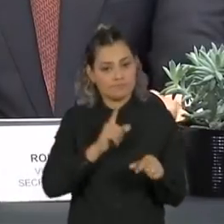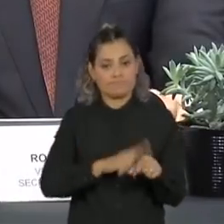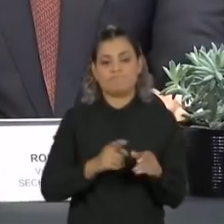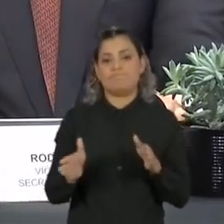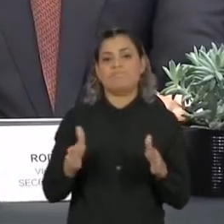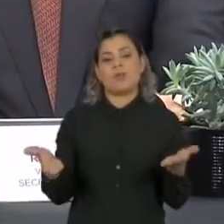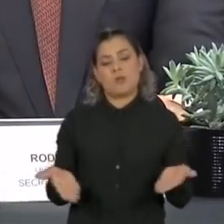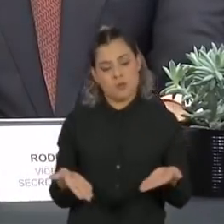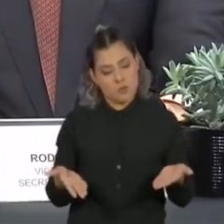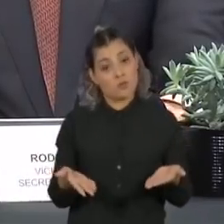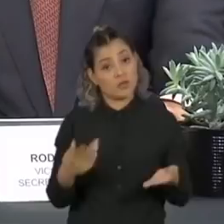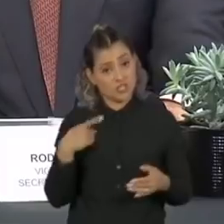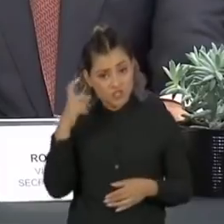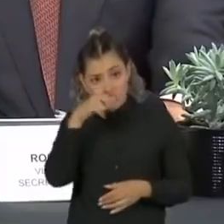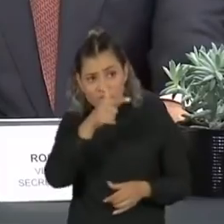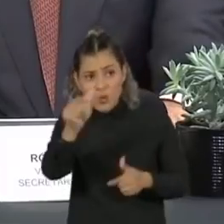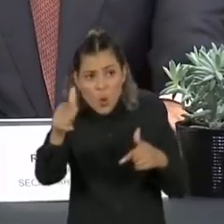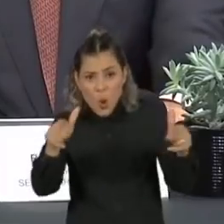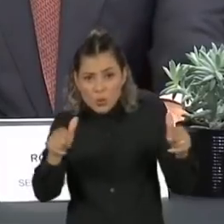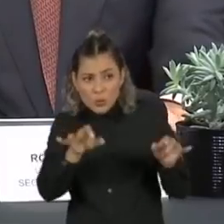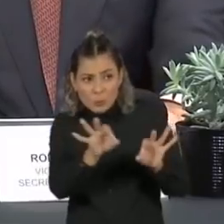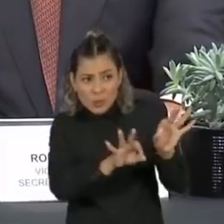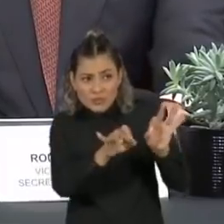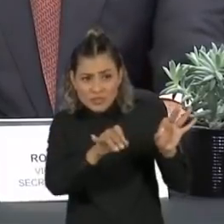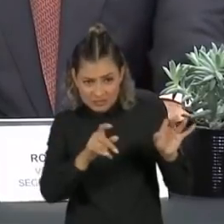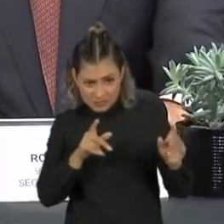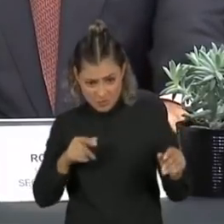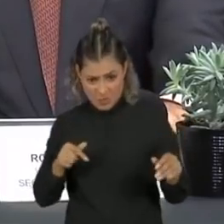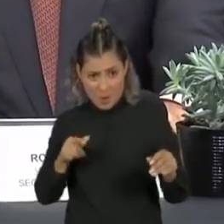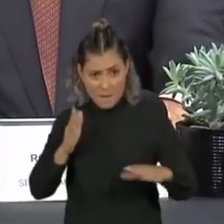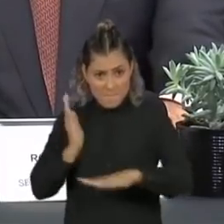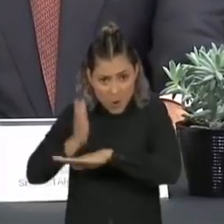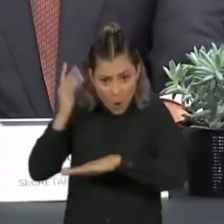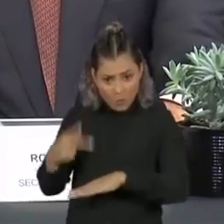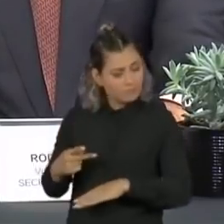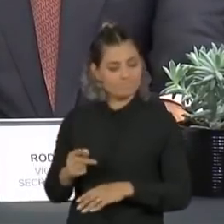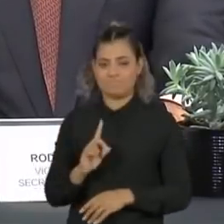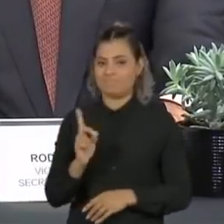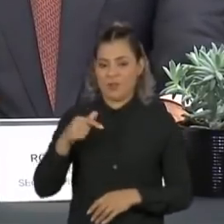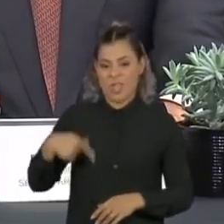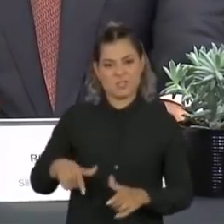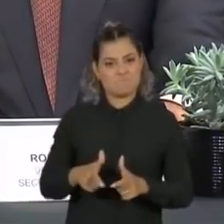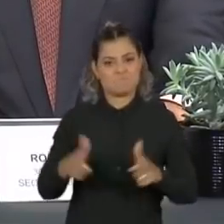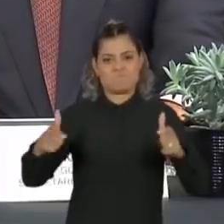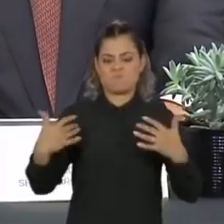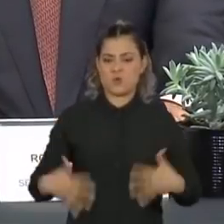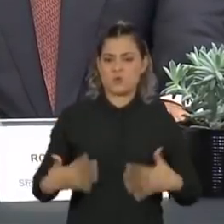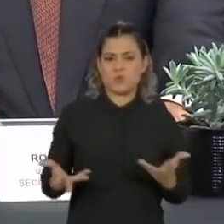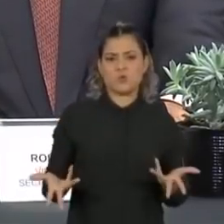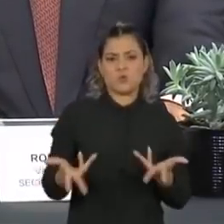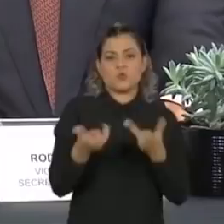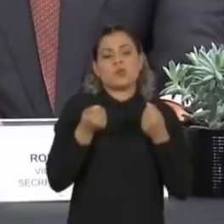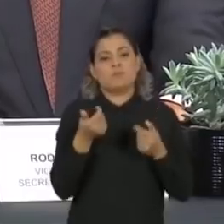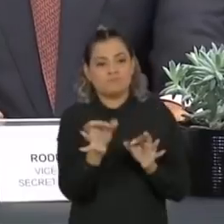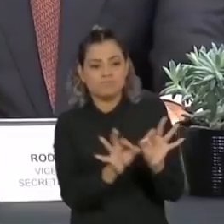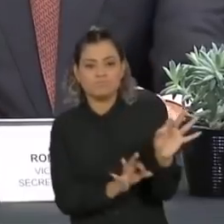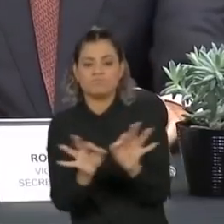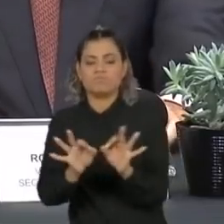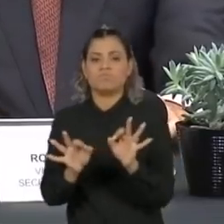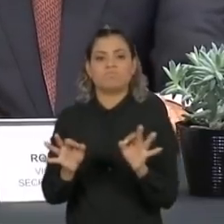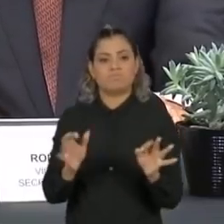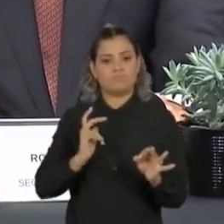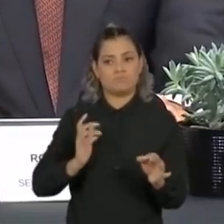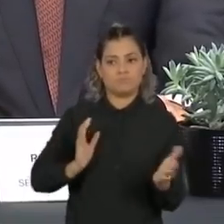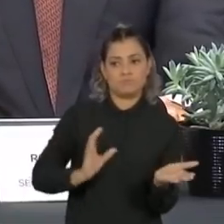momento. E acho difícil que tão breve tenhamos uma obra com esta dimensão e com esta